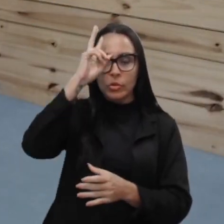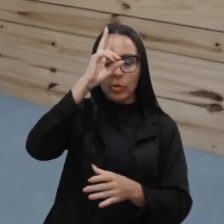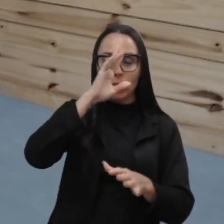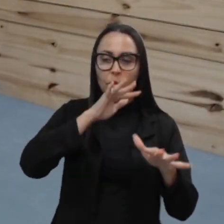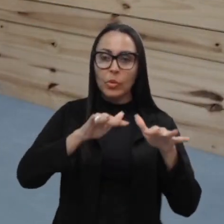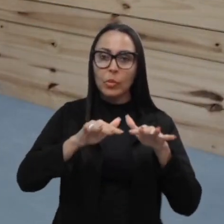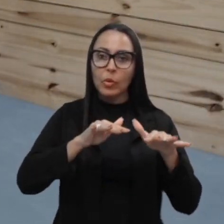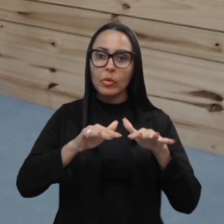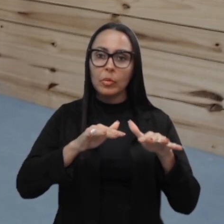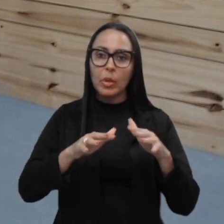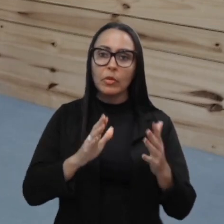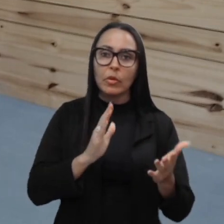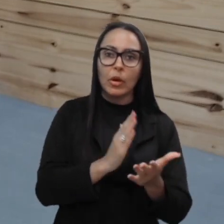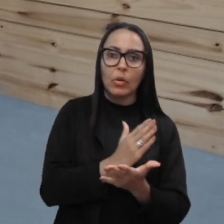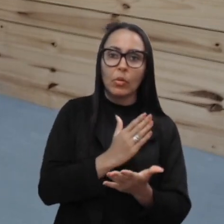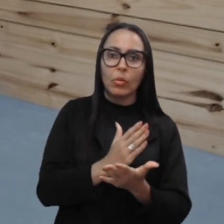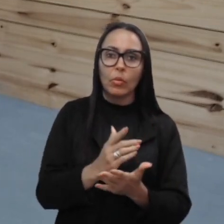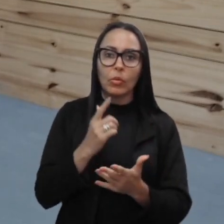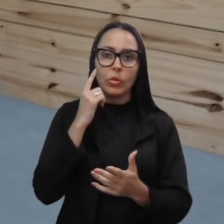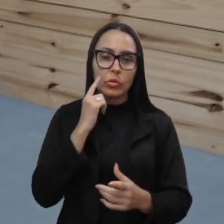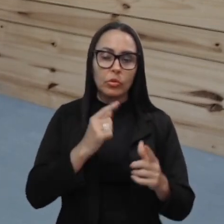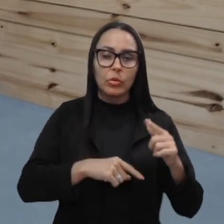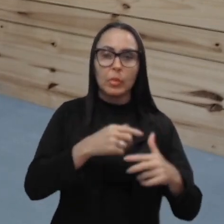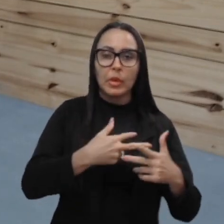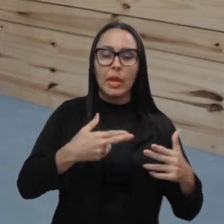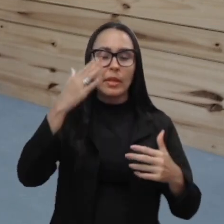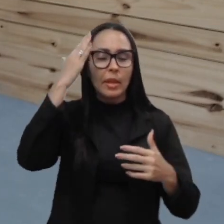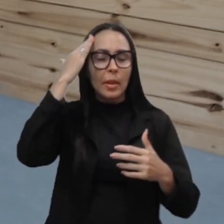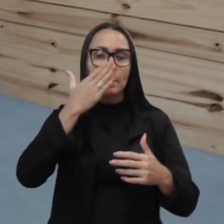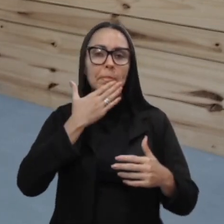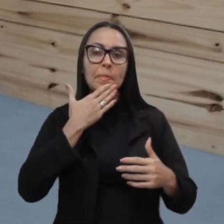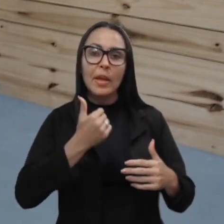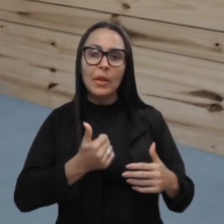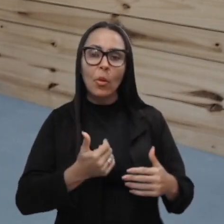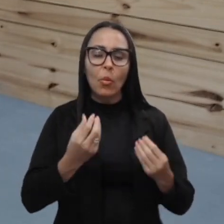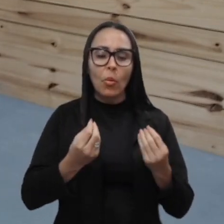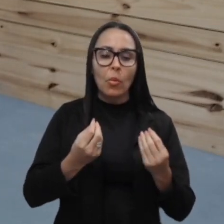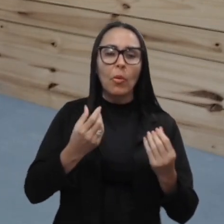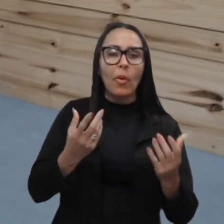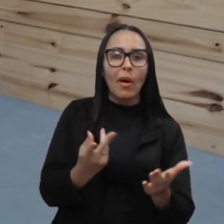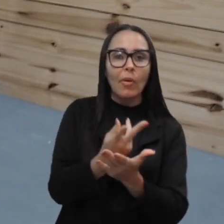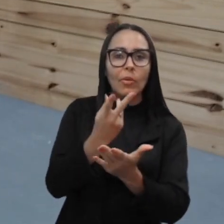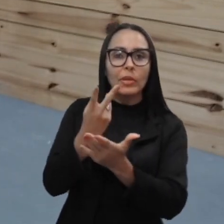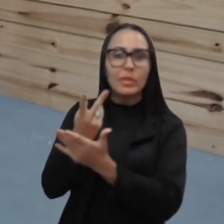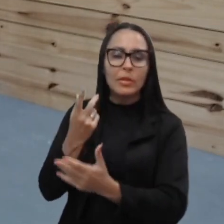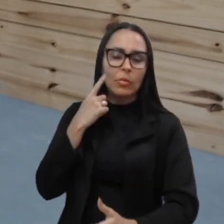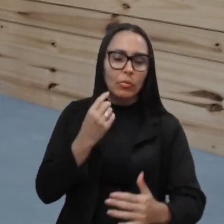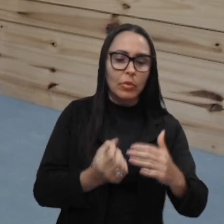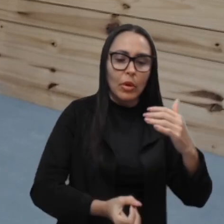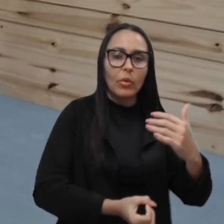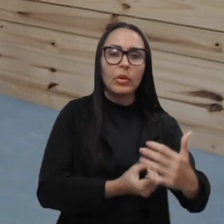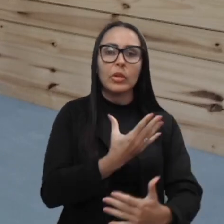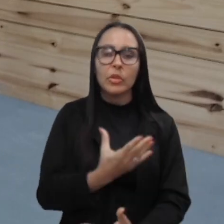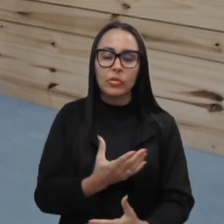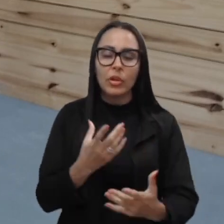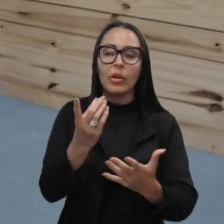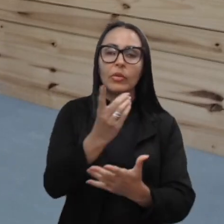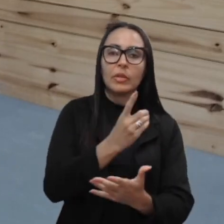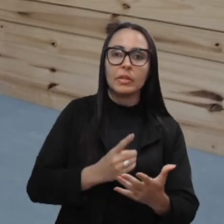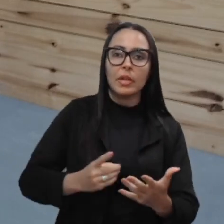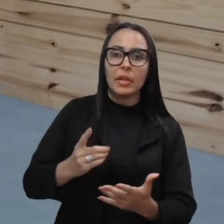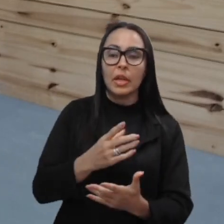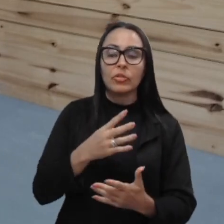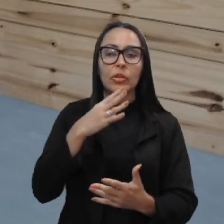movimento, algumas peças gráficas, vai entender um pouco melhor como esse movimento ele deu origem, né, ao design gráfico que a